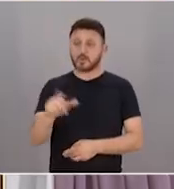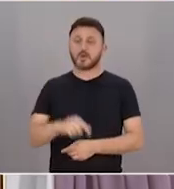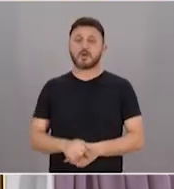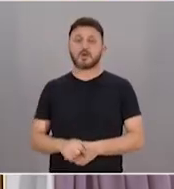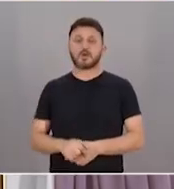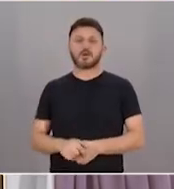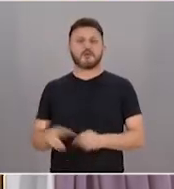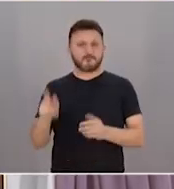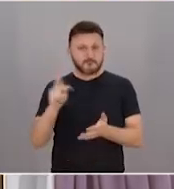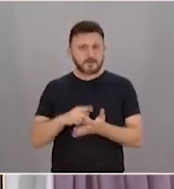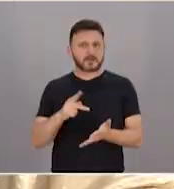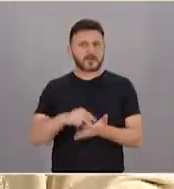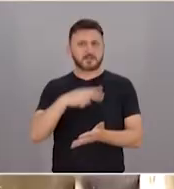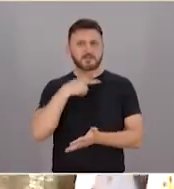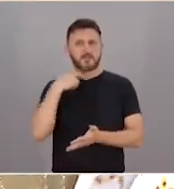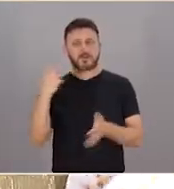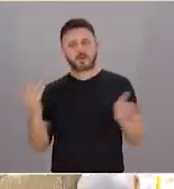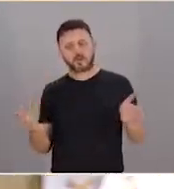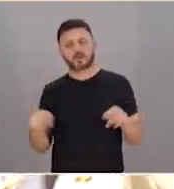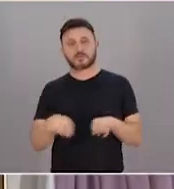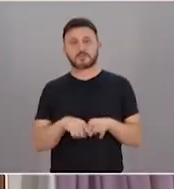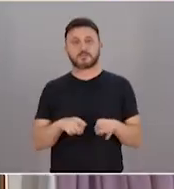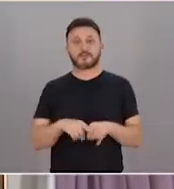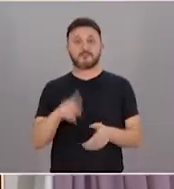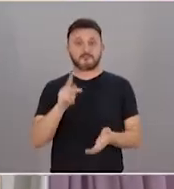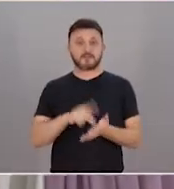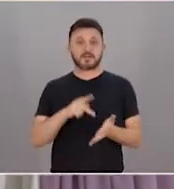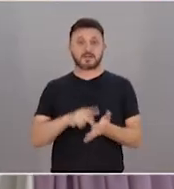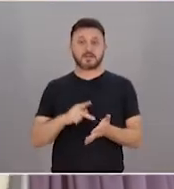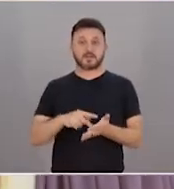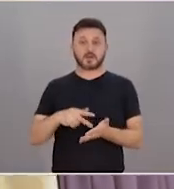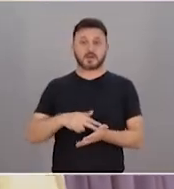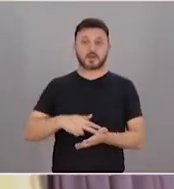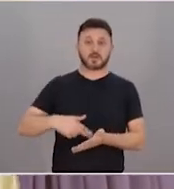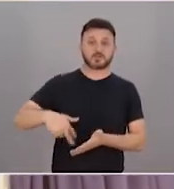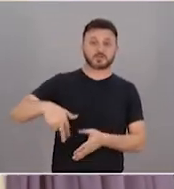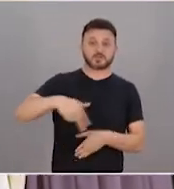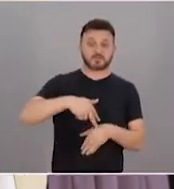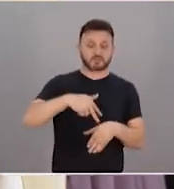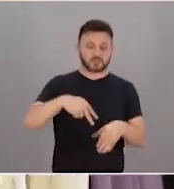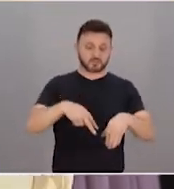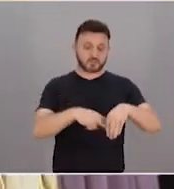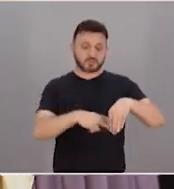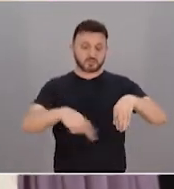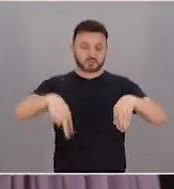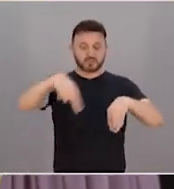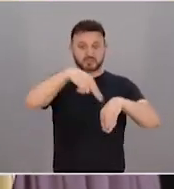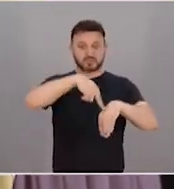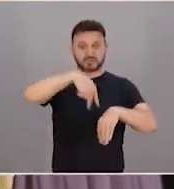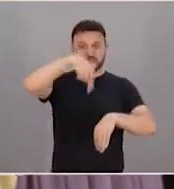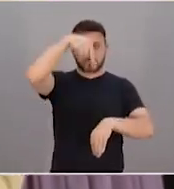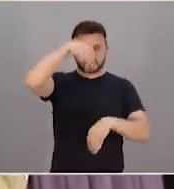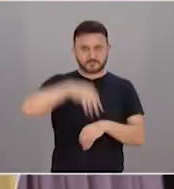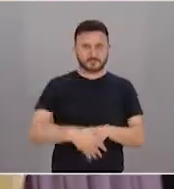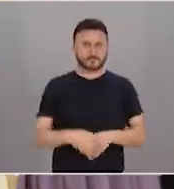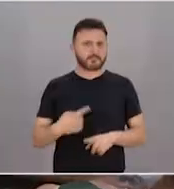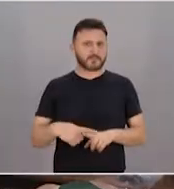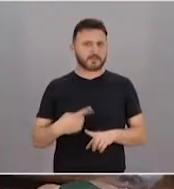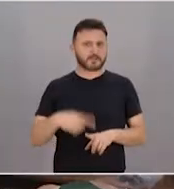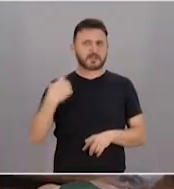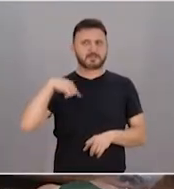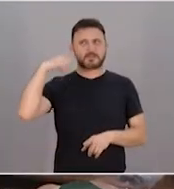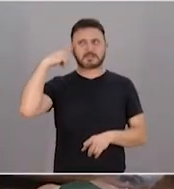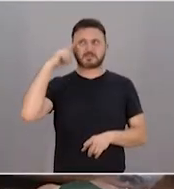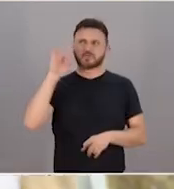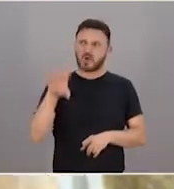verdadeiramente ressuscitou. Porque isso nos coloca dentro desse contexto de ascensão. Nós temos que